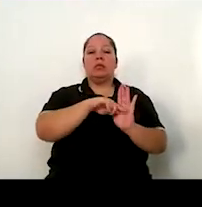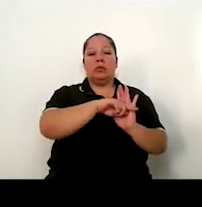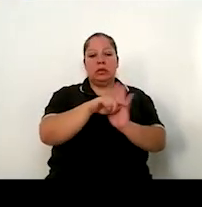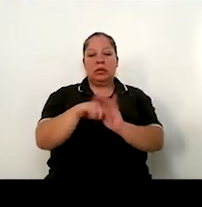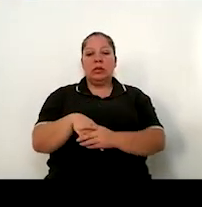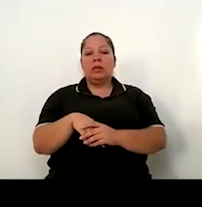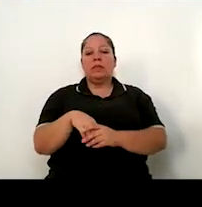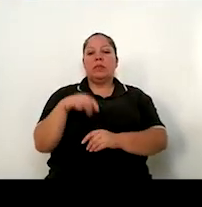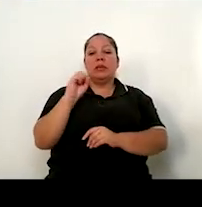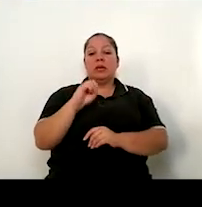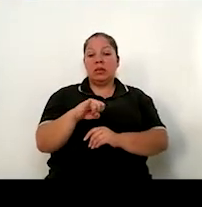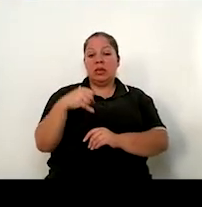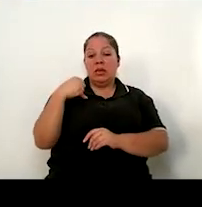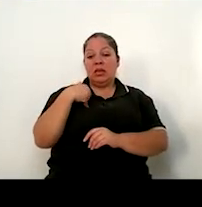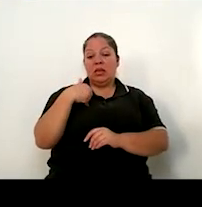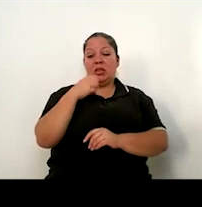de rastreamento,